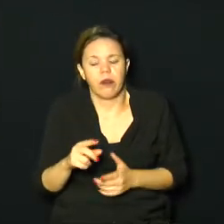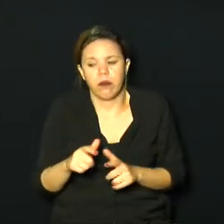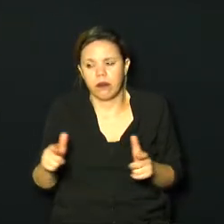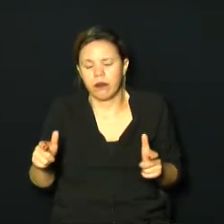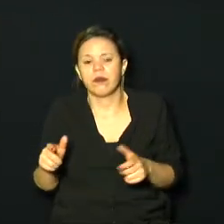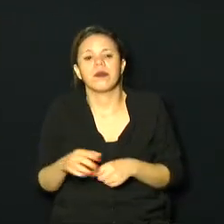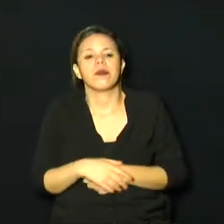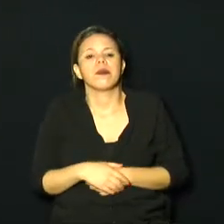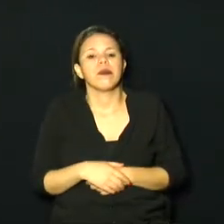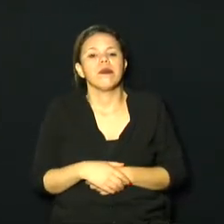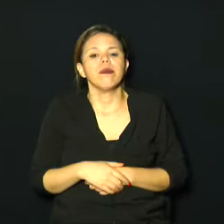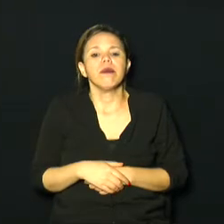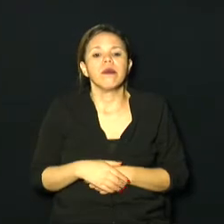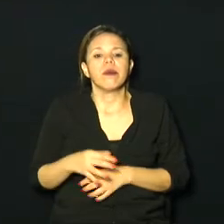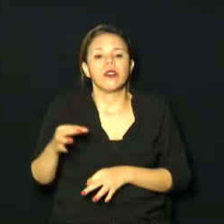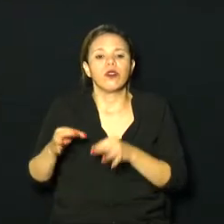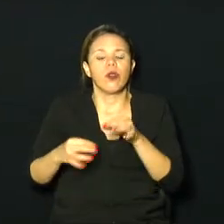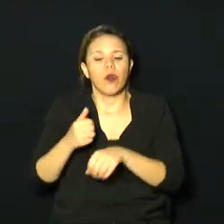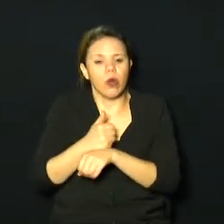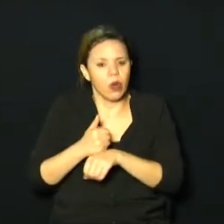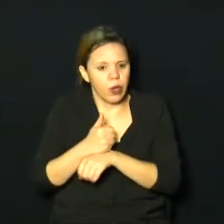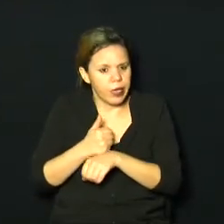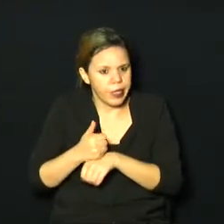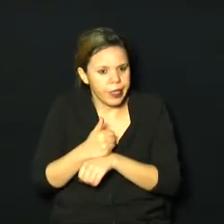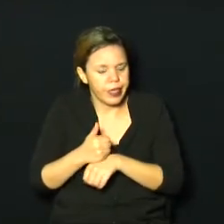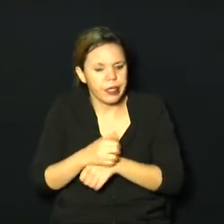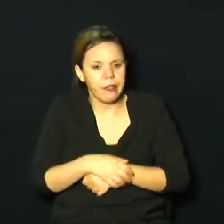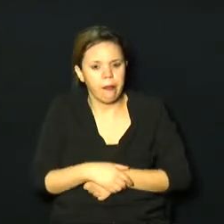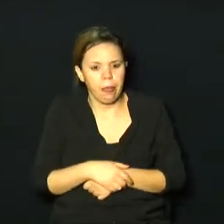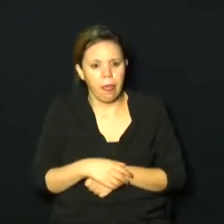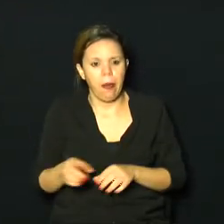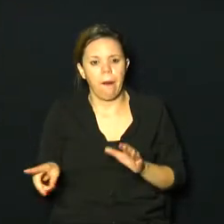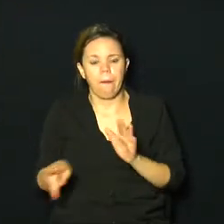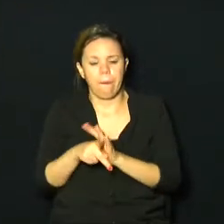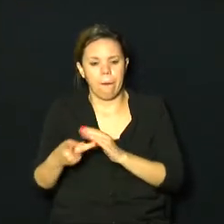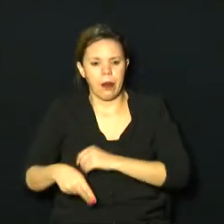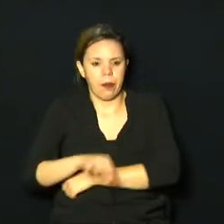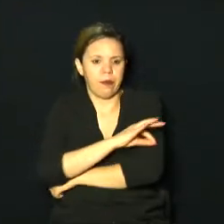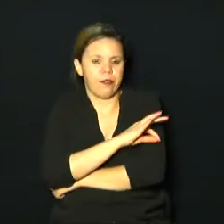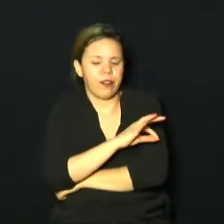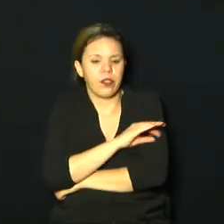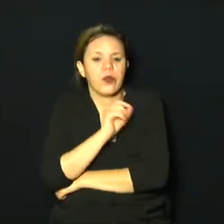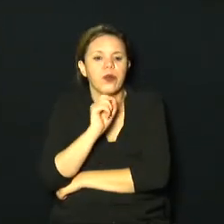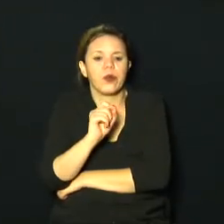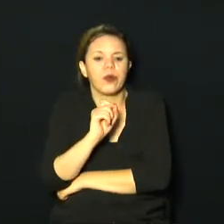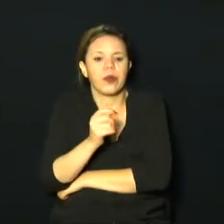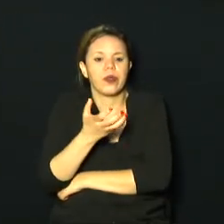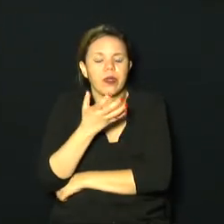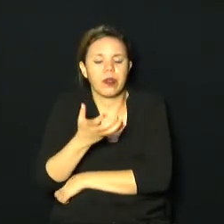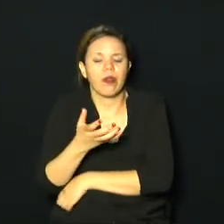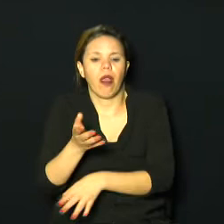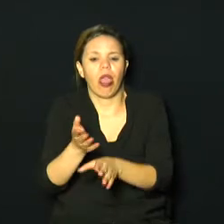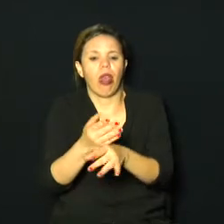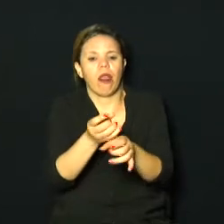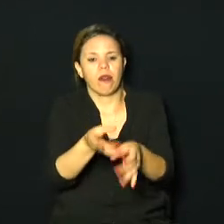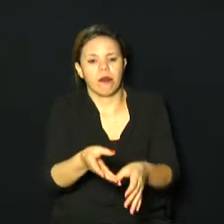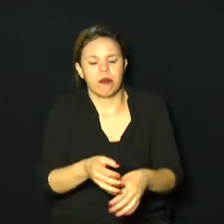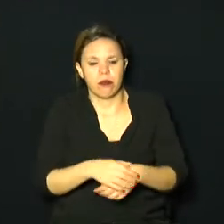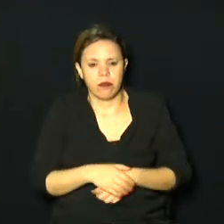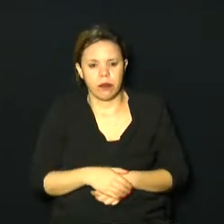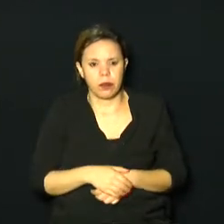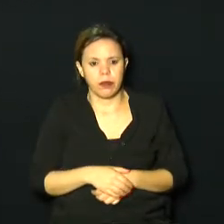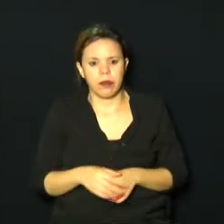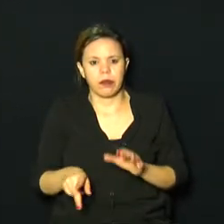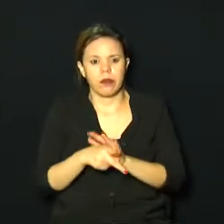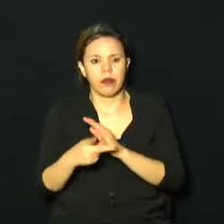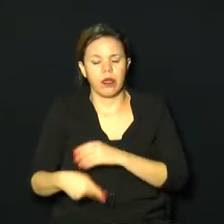parte do juízo, por parte da própria prefeitura, de quem pretende lavar as mãos. A proposta da